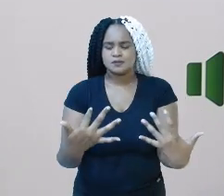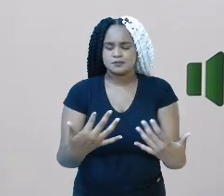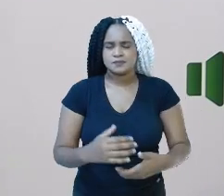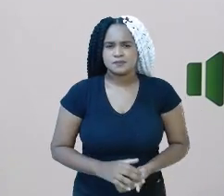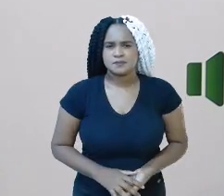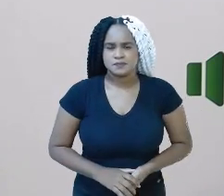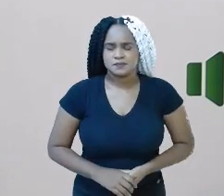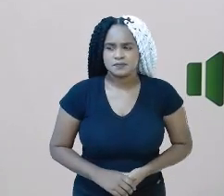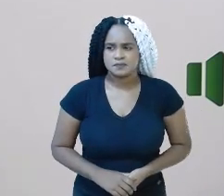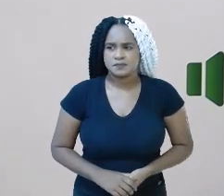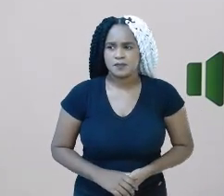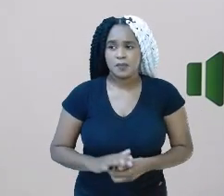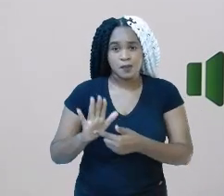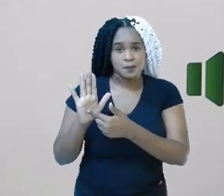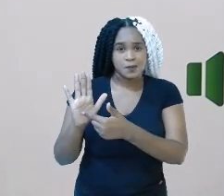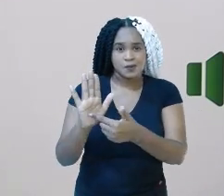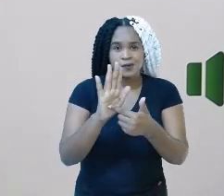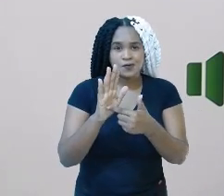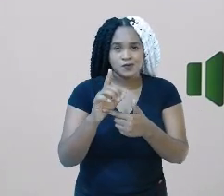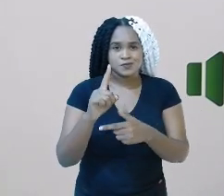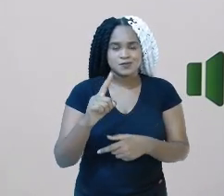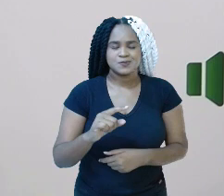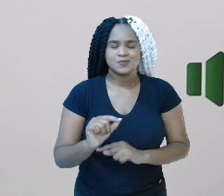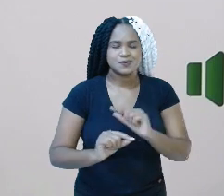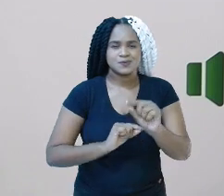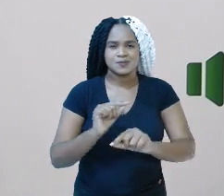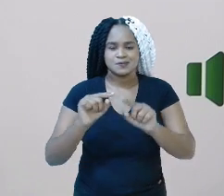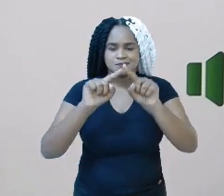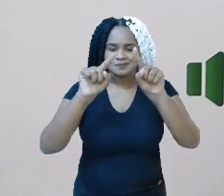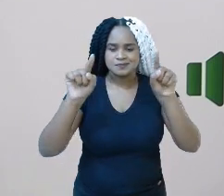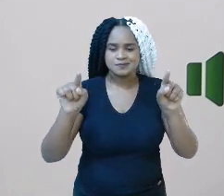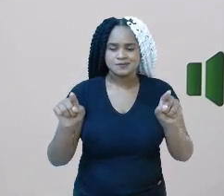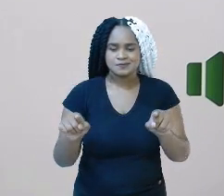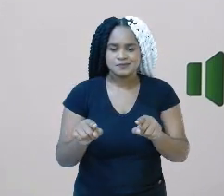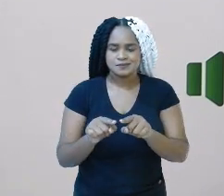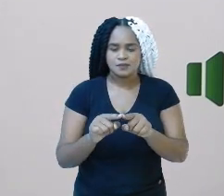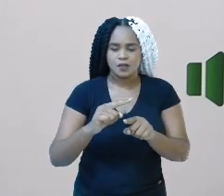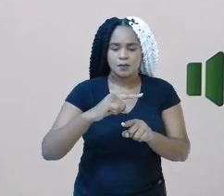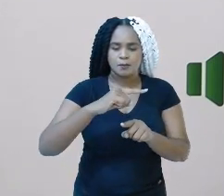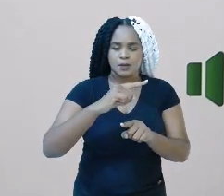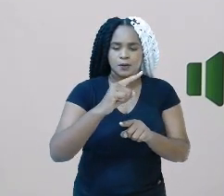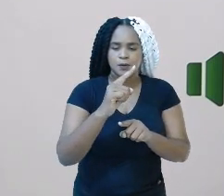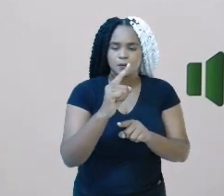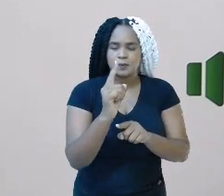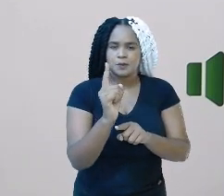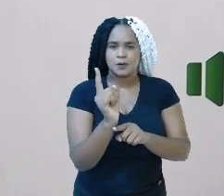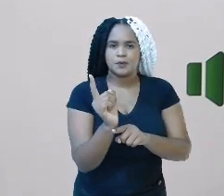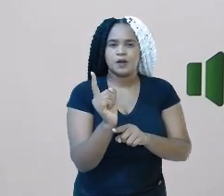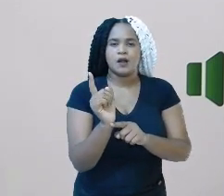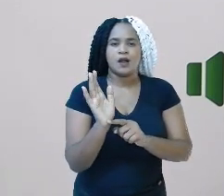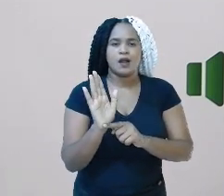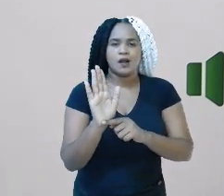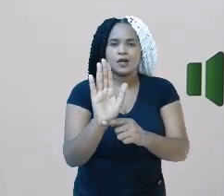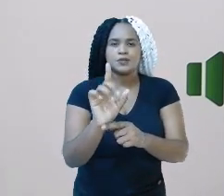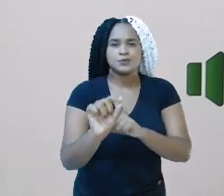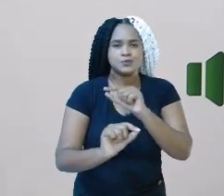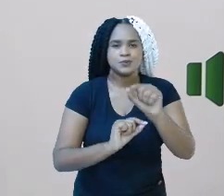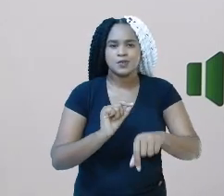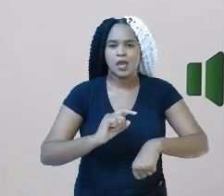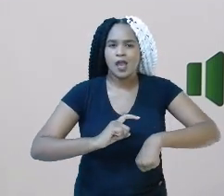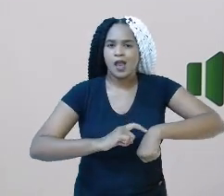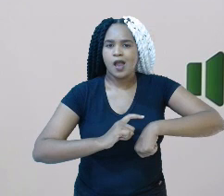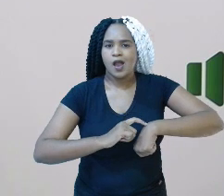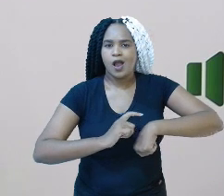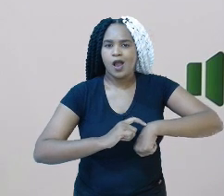eu trouxe, olha, o nosso amigo relógio, que nos auxilia para a gente